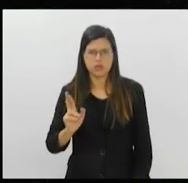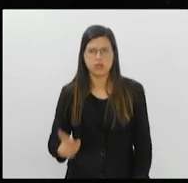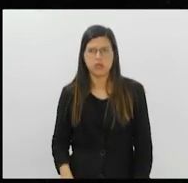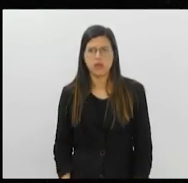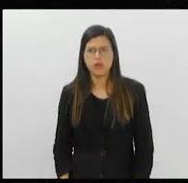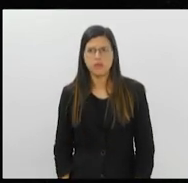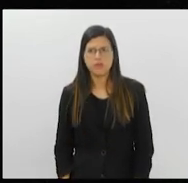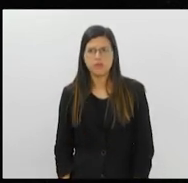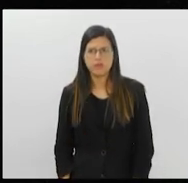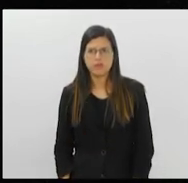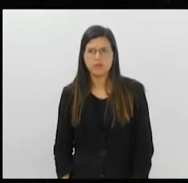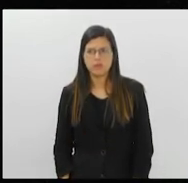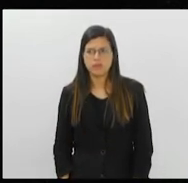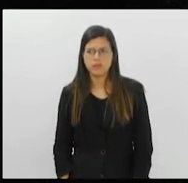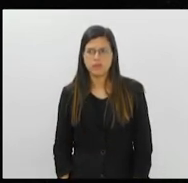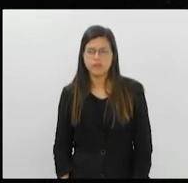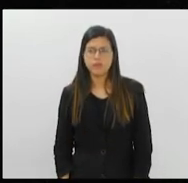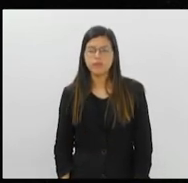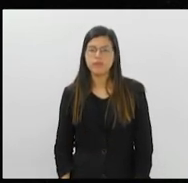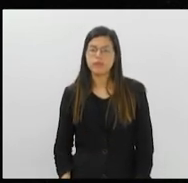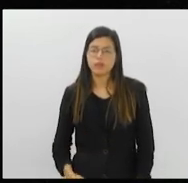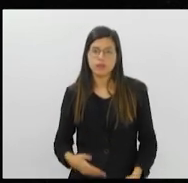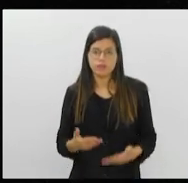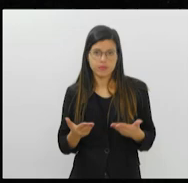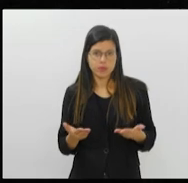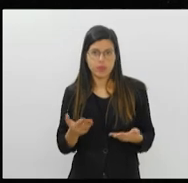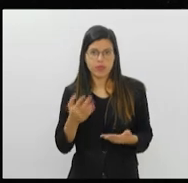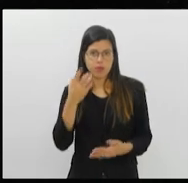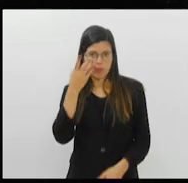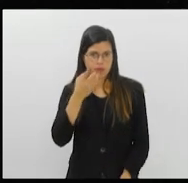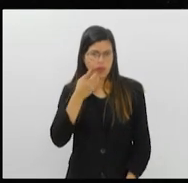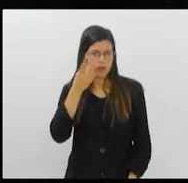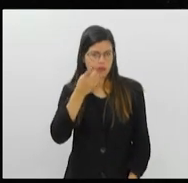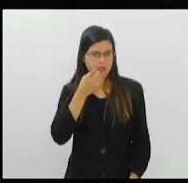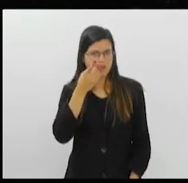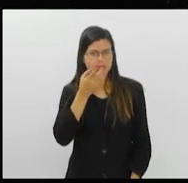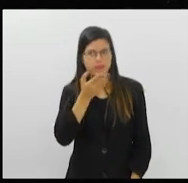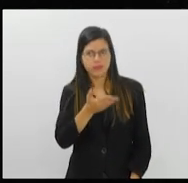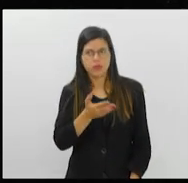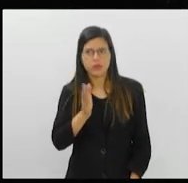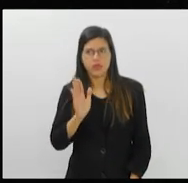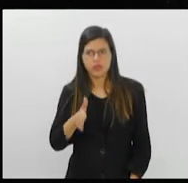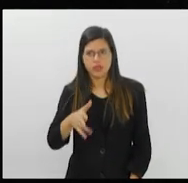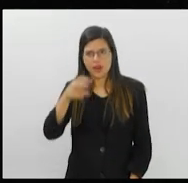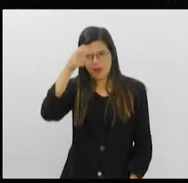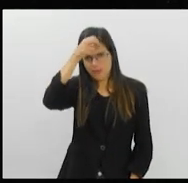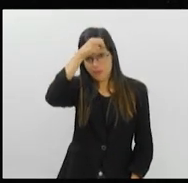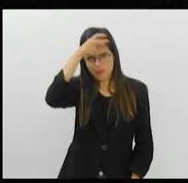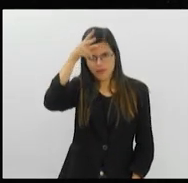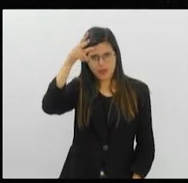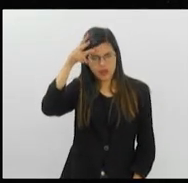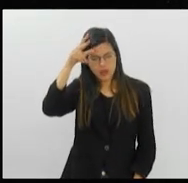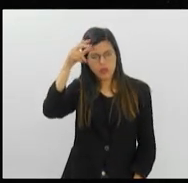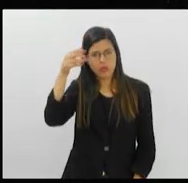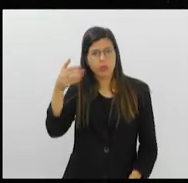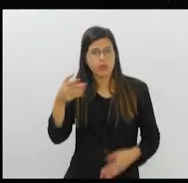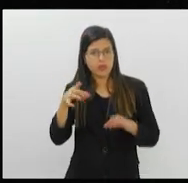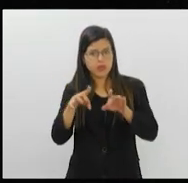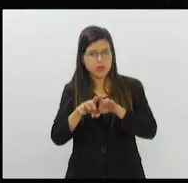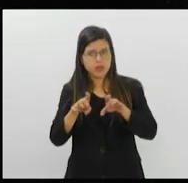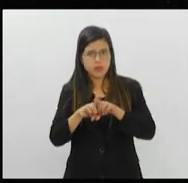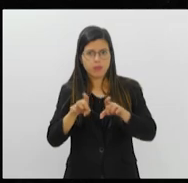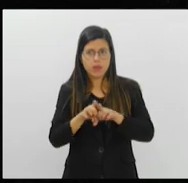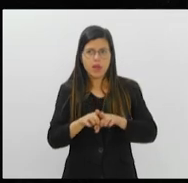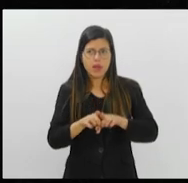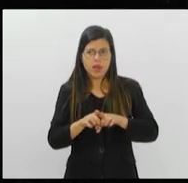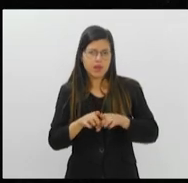O senhor é deputado, já foi prefeito e é também consumidor,